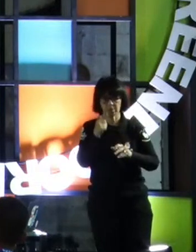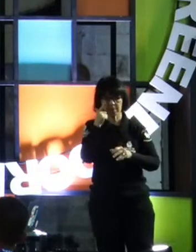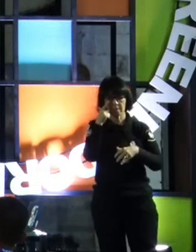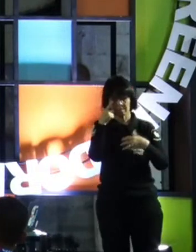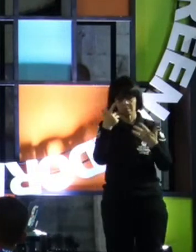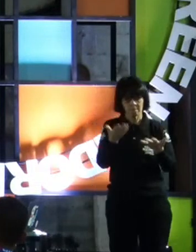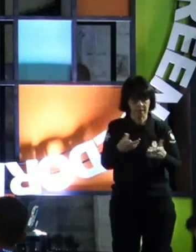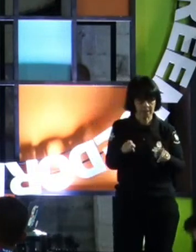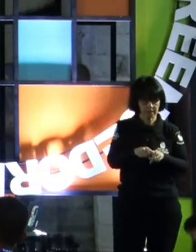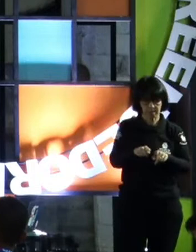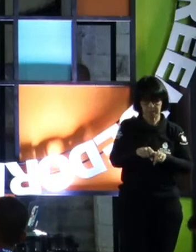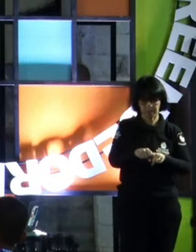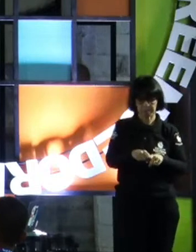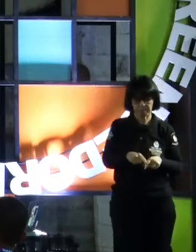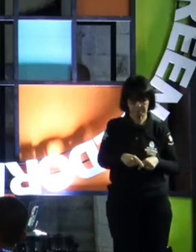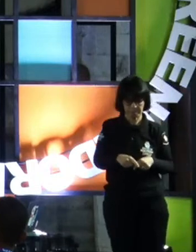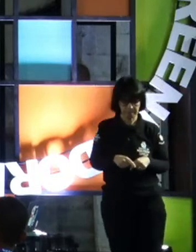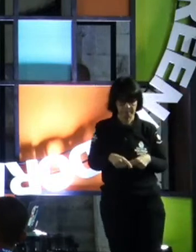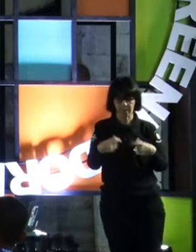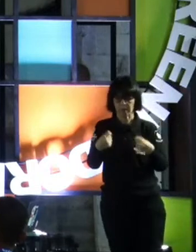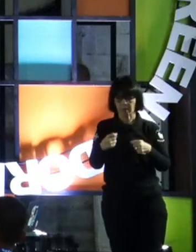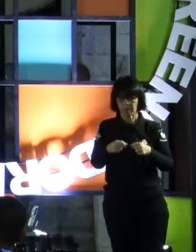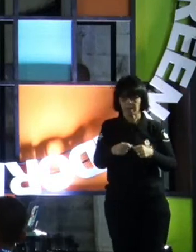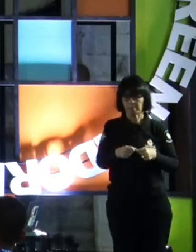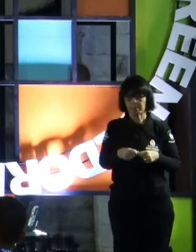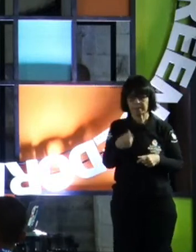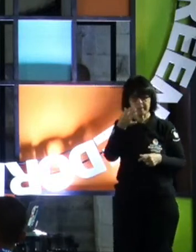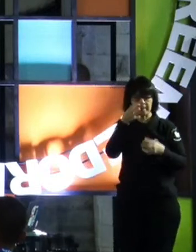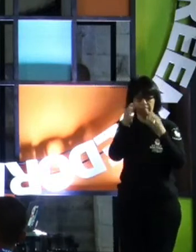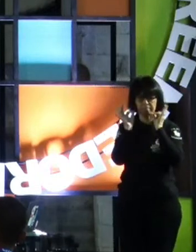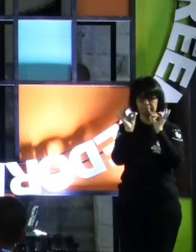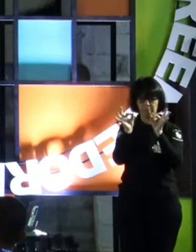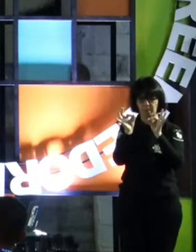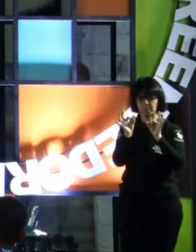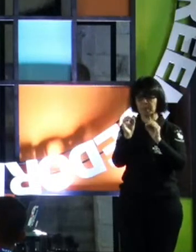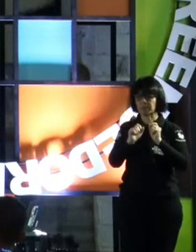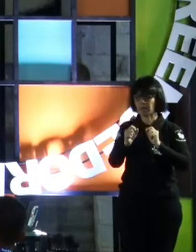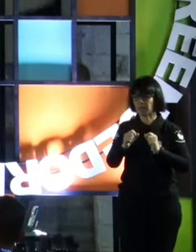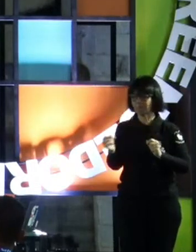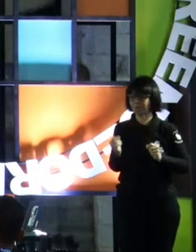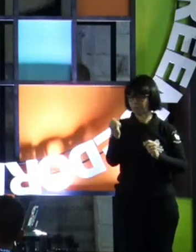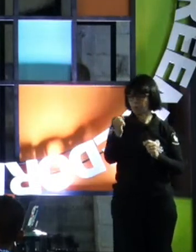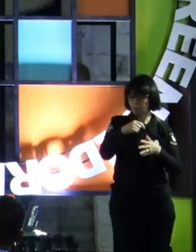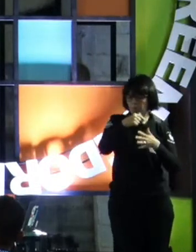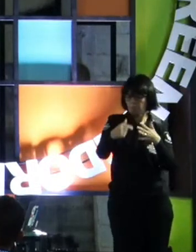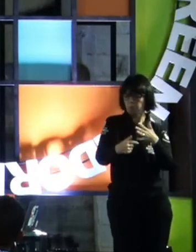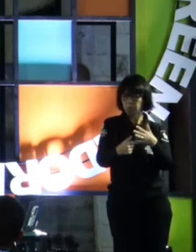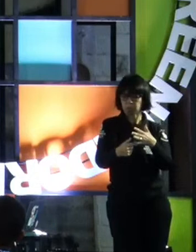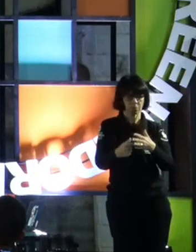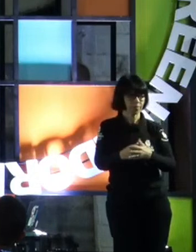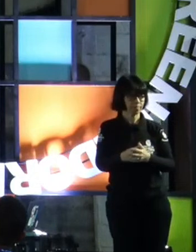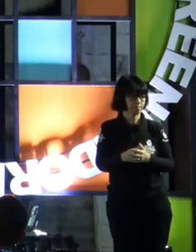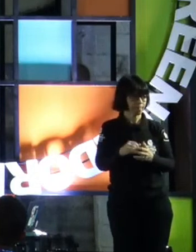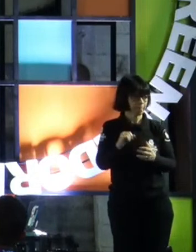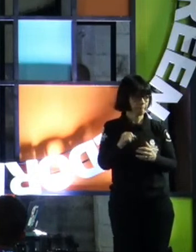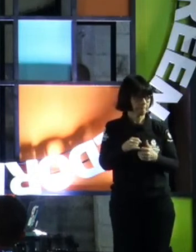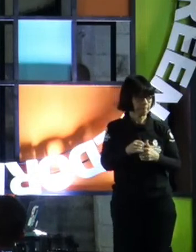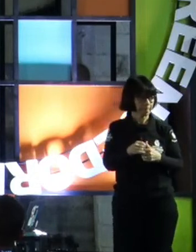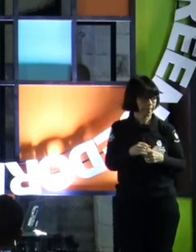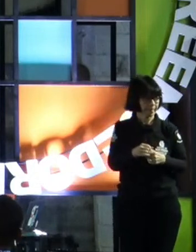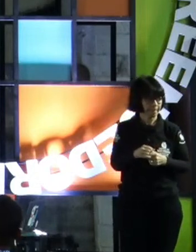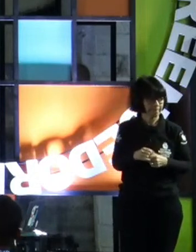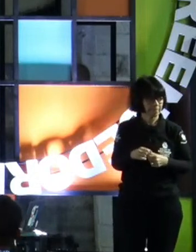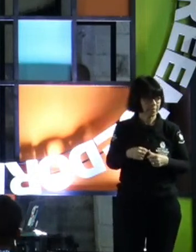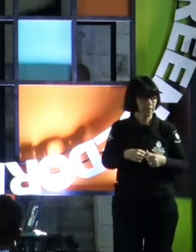Mas a gente precisa prestar atenção no que realmente importa. Silvio Meira, ele